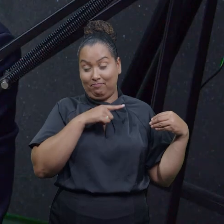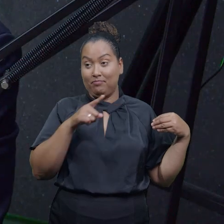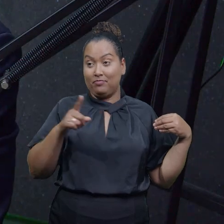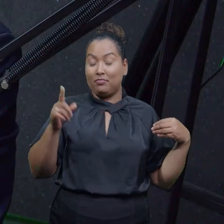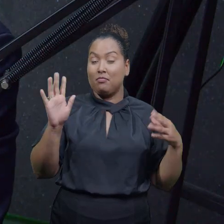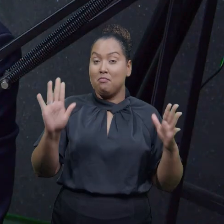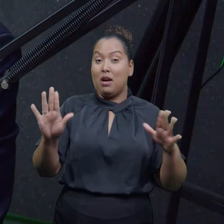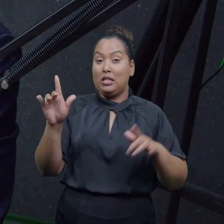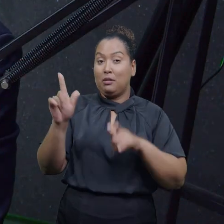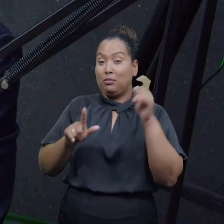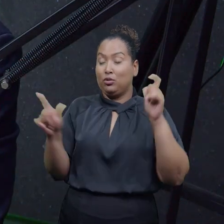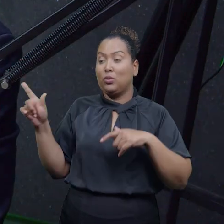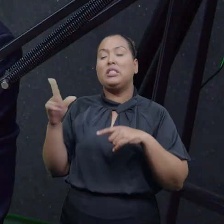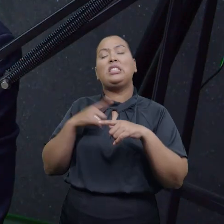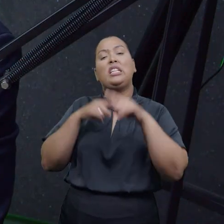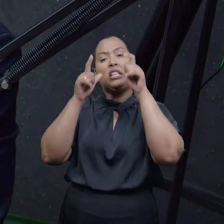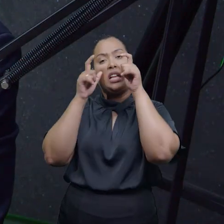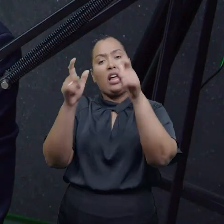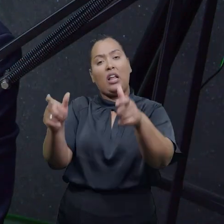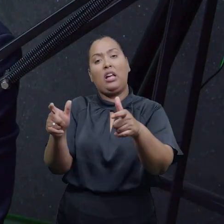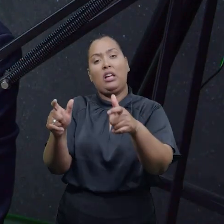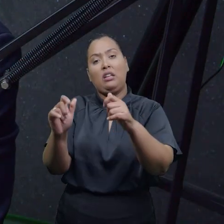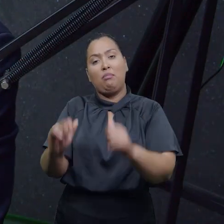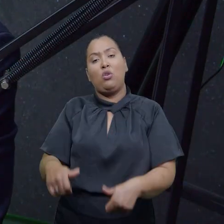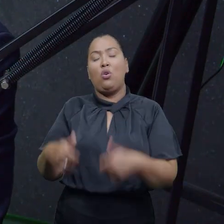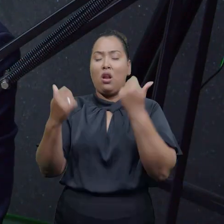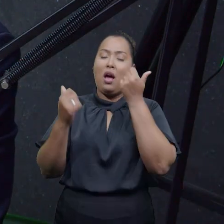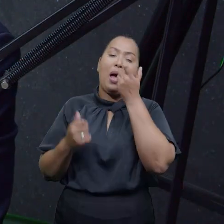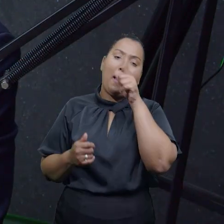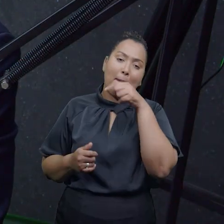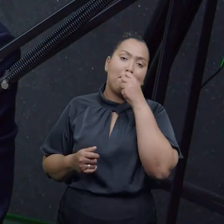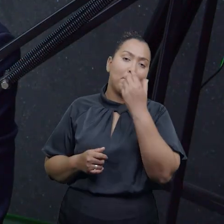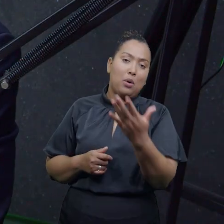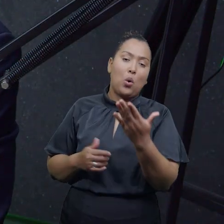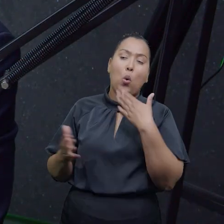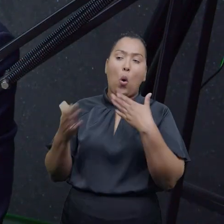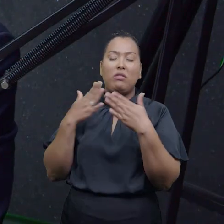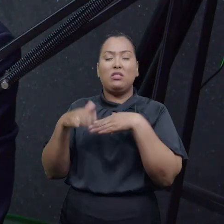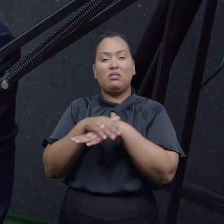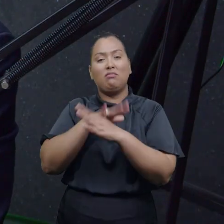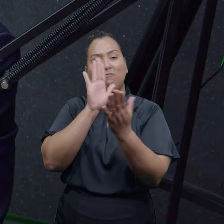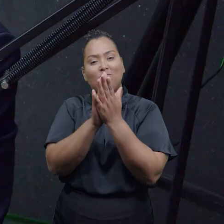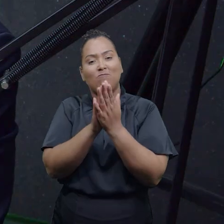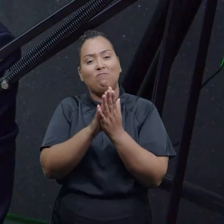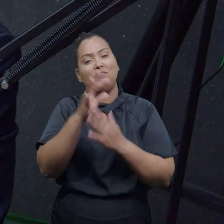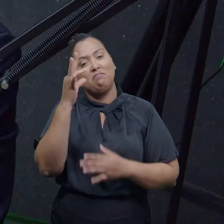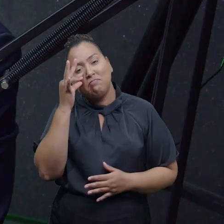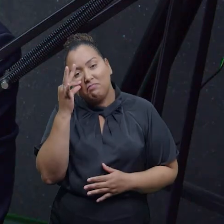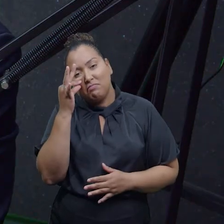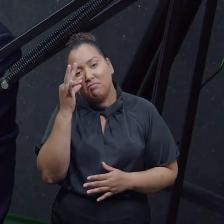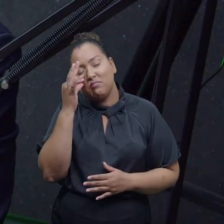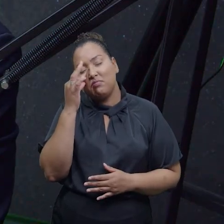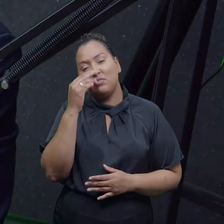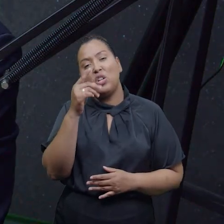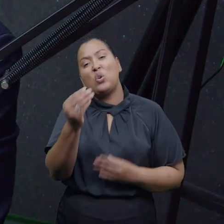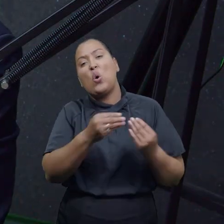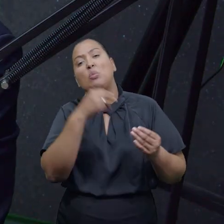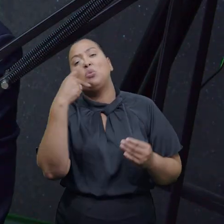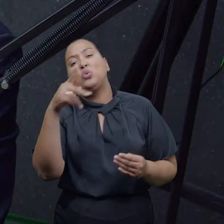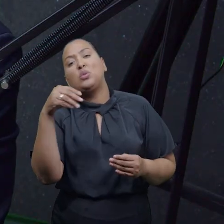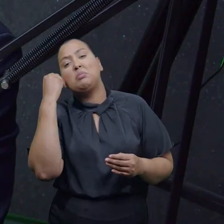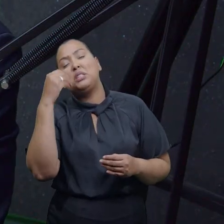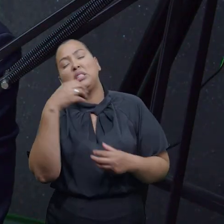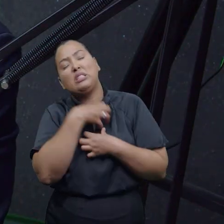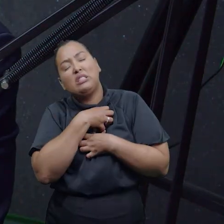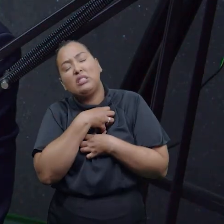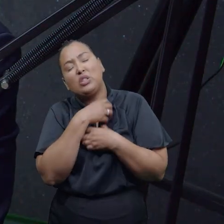né? Eles têm interesse em todos os sentidos. Então, é muito bom poder conversar tete a tete, escutar também a